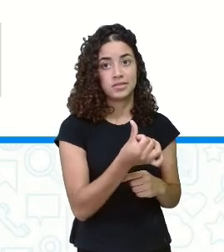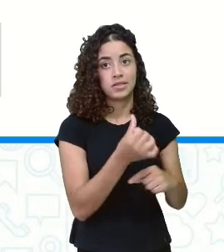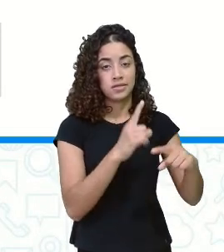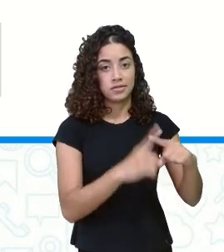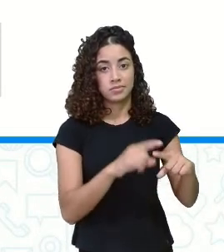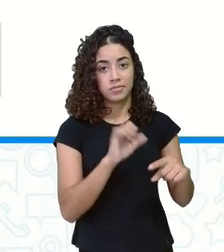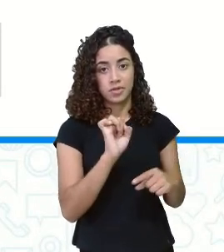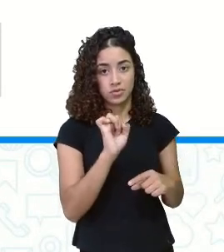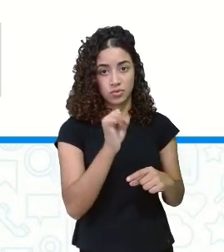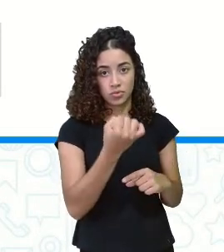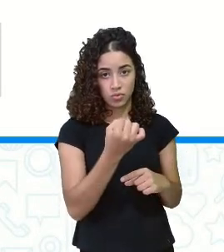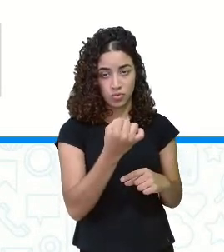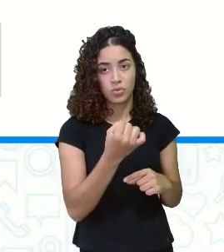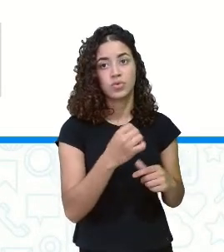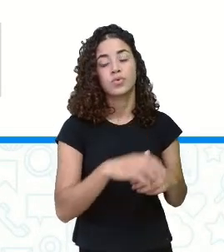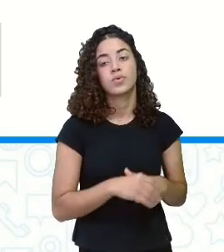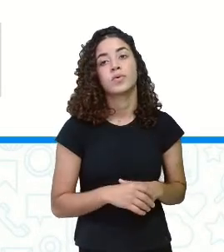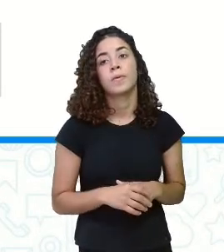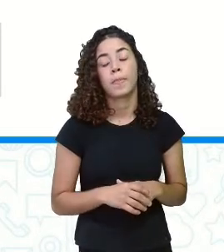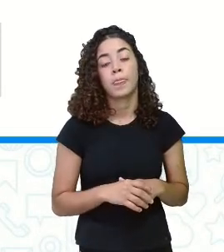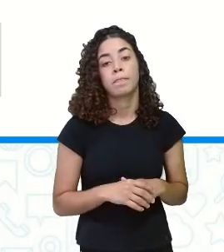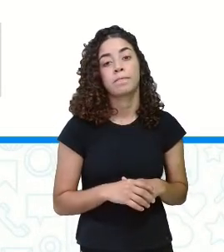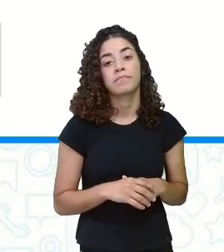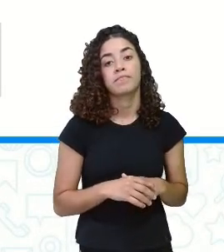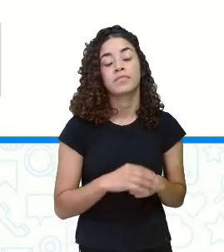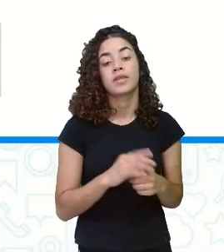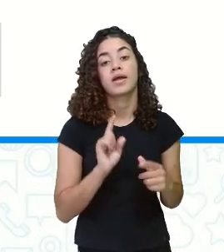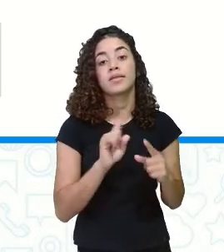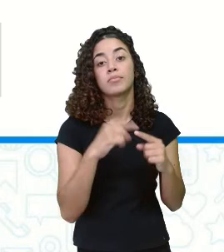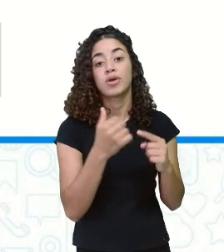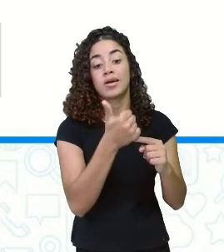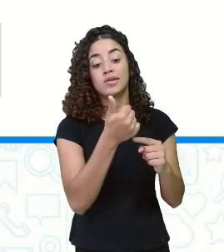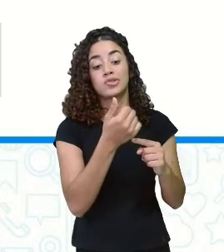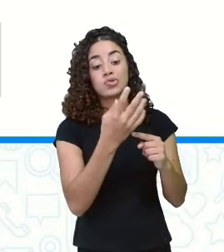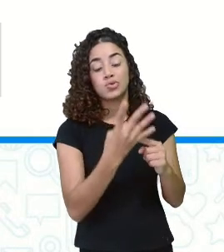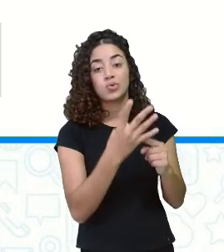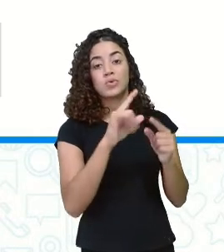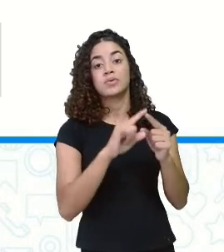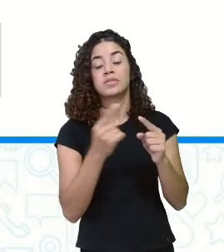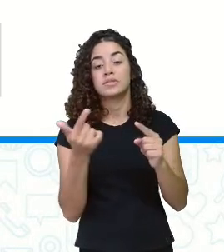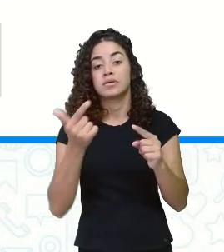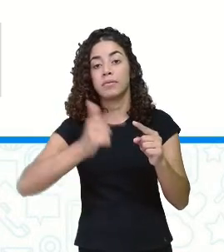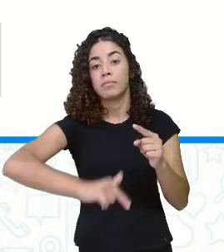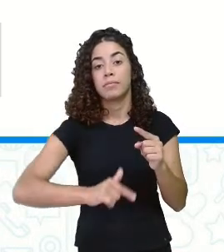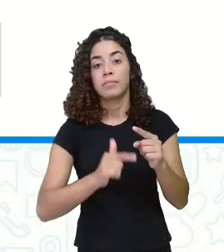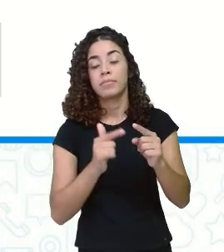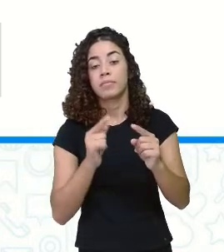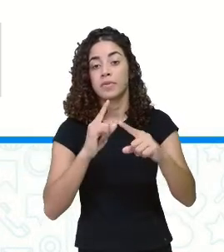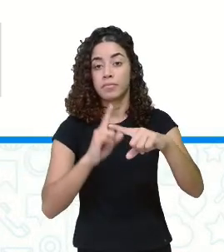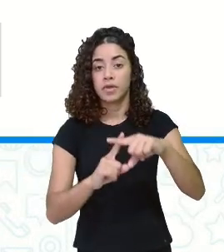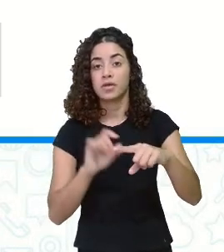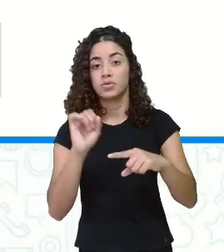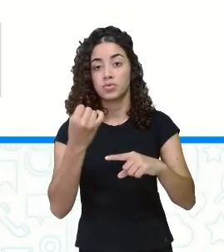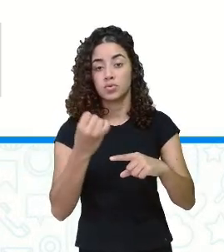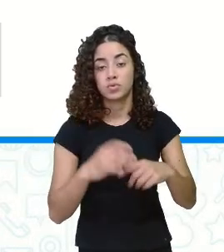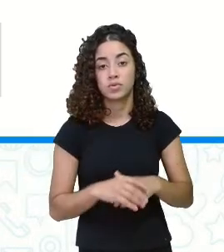que deu 14, justamente o valor do segundo saquinho, né? Aí, do segundo para o terceiro, ele disse que foi,